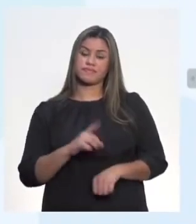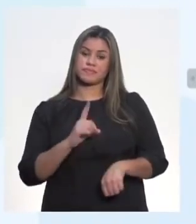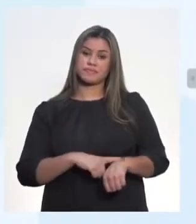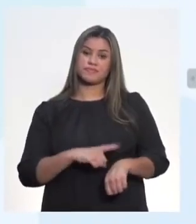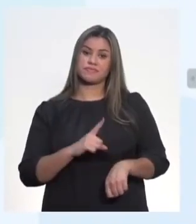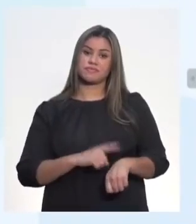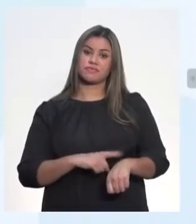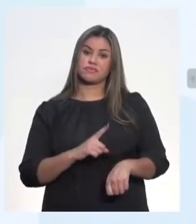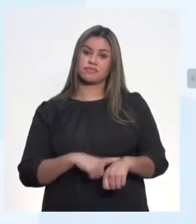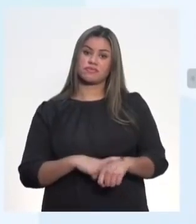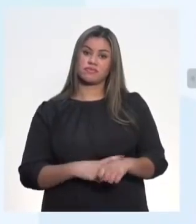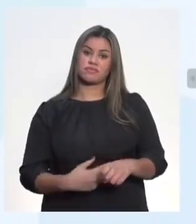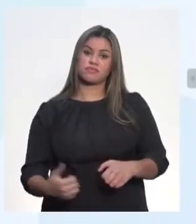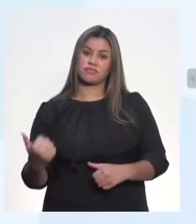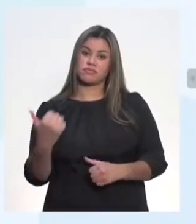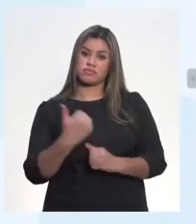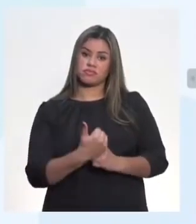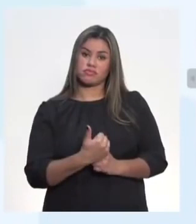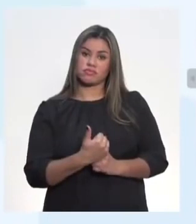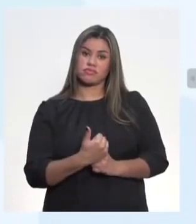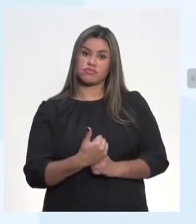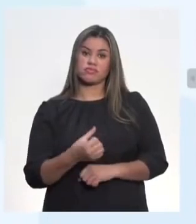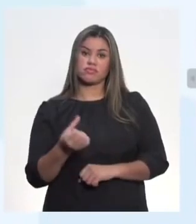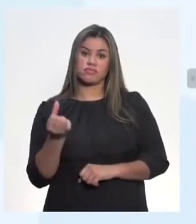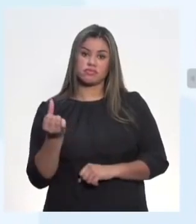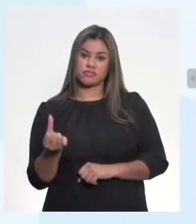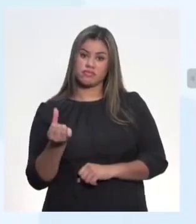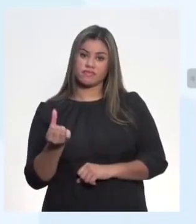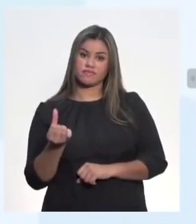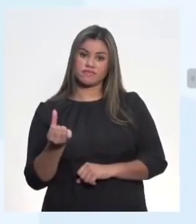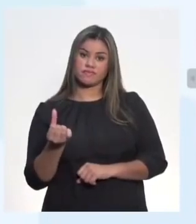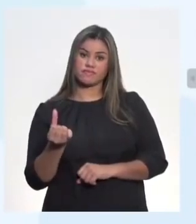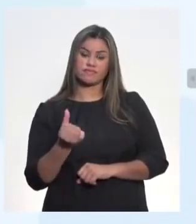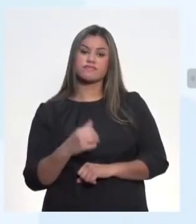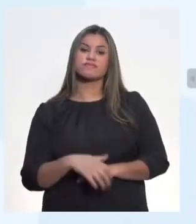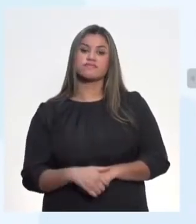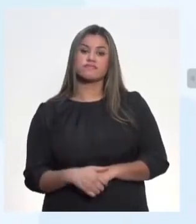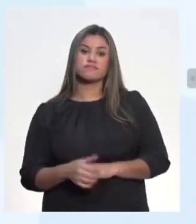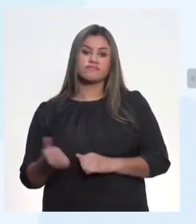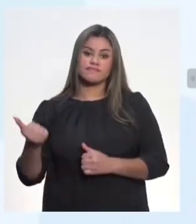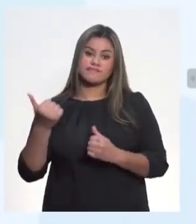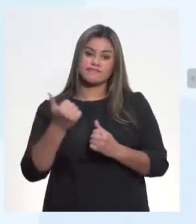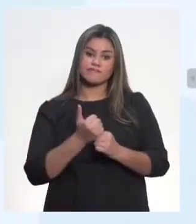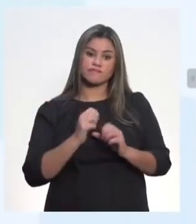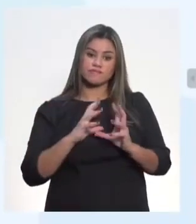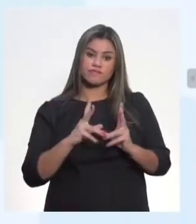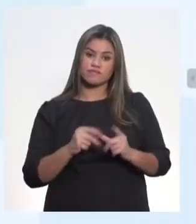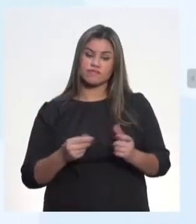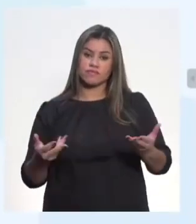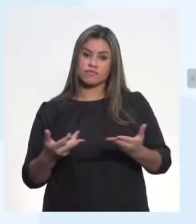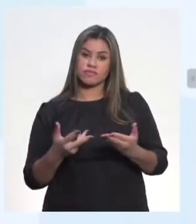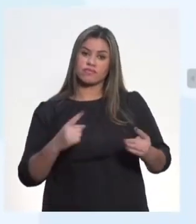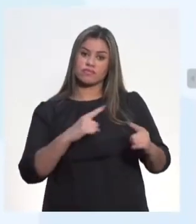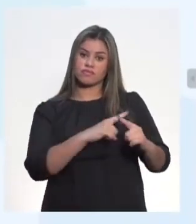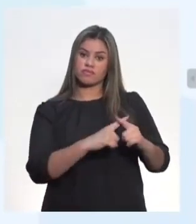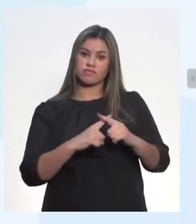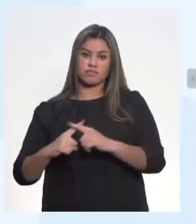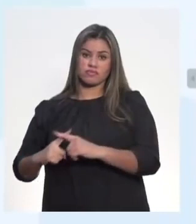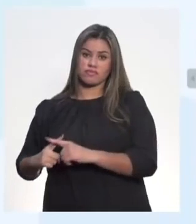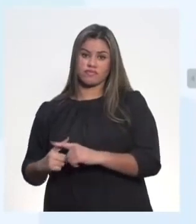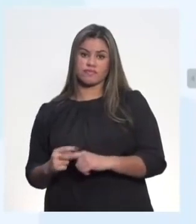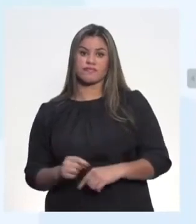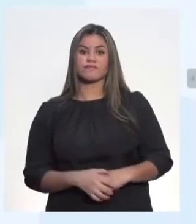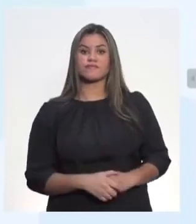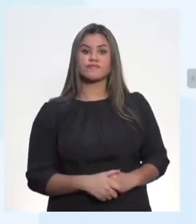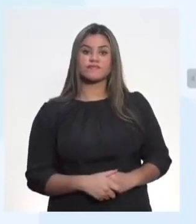tempo, que são 6 meses. Substituir, o que eu faço? Multiplico. Quando eu